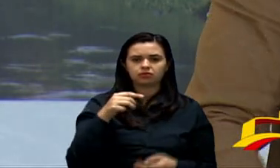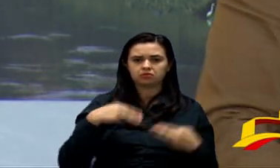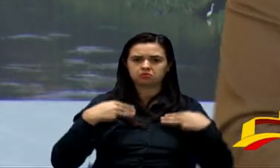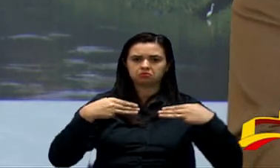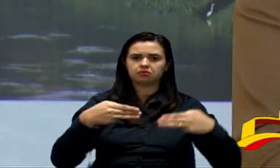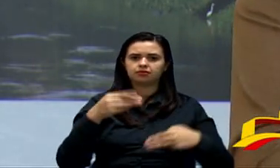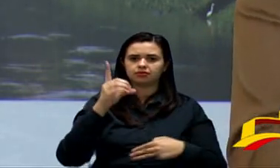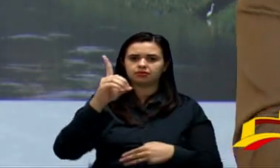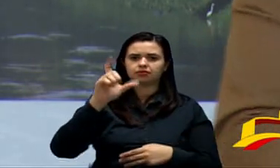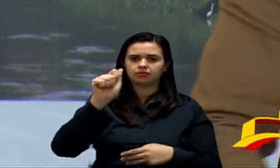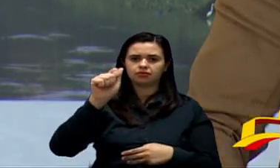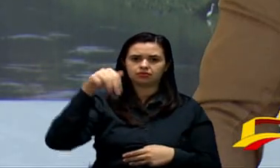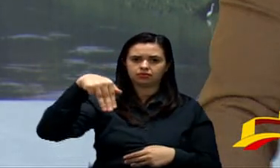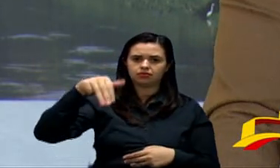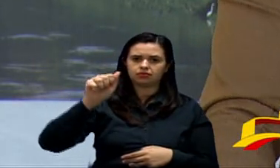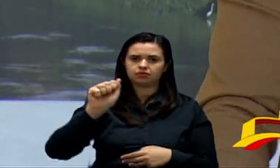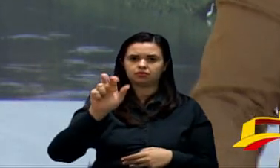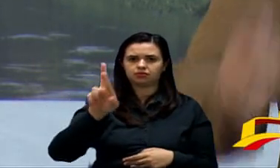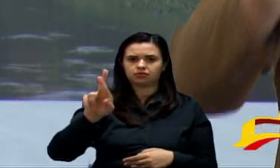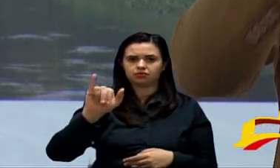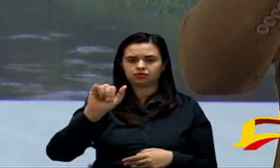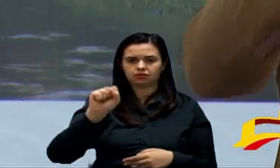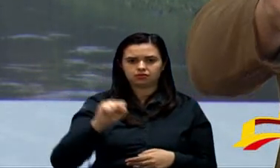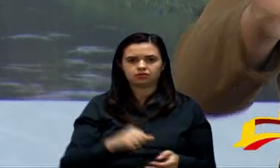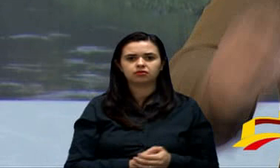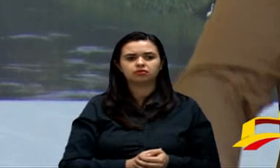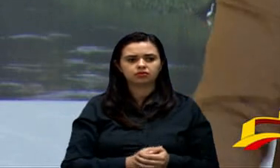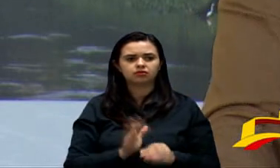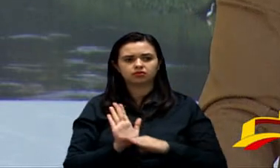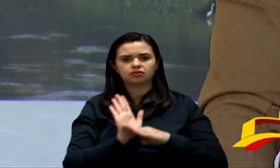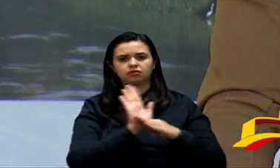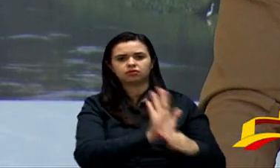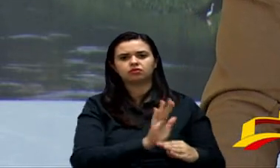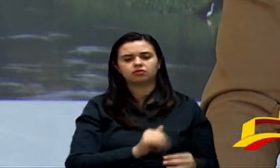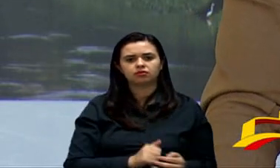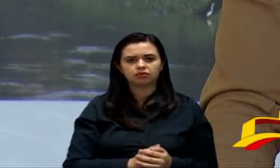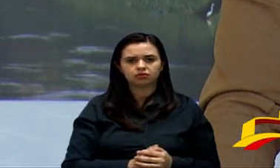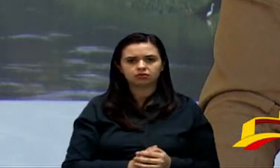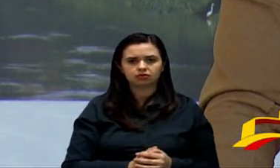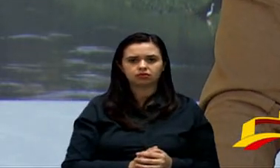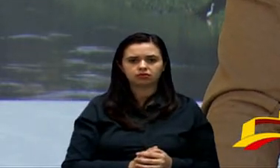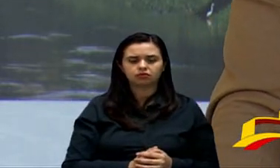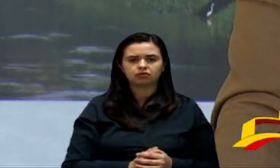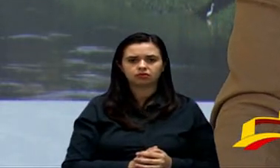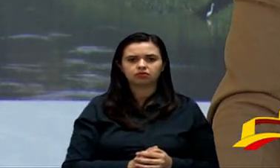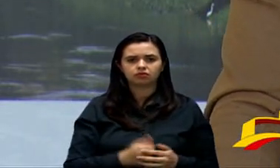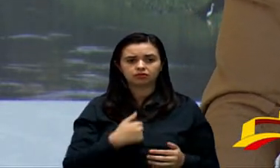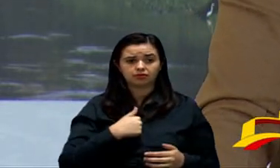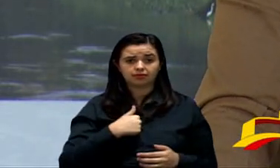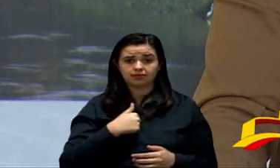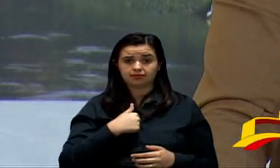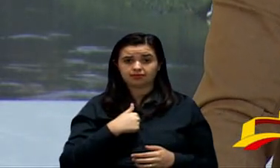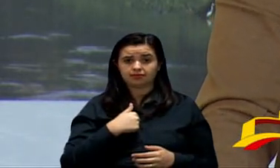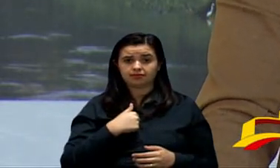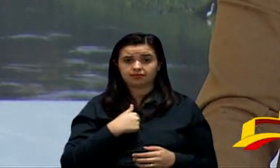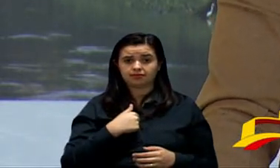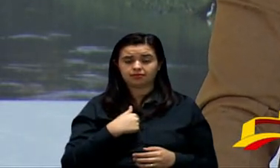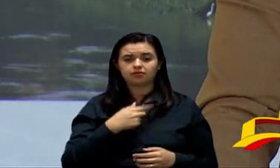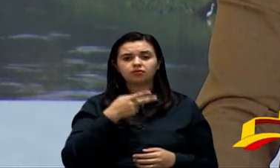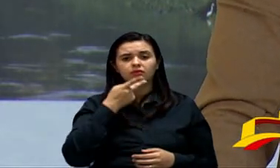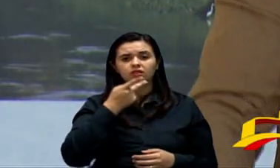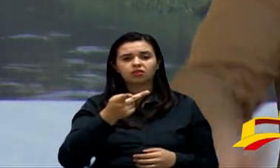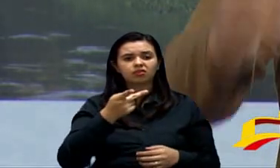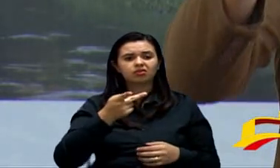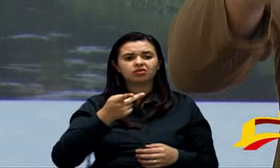impacta as famílias em situação de vulnerabilidade. Ô, vereadora, eu tenho vício de linguagem e eu falo como